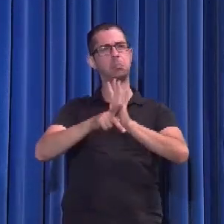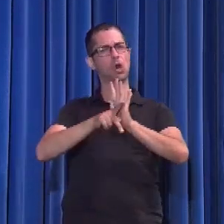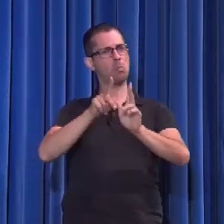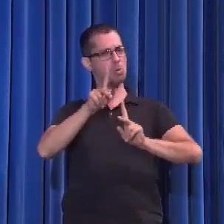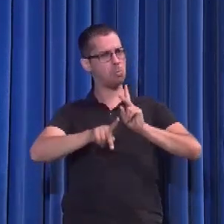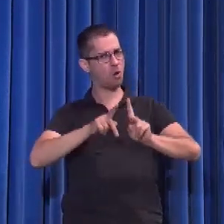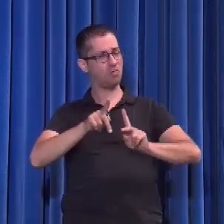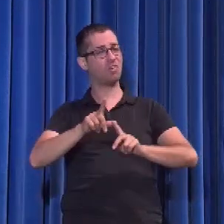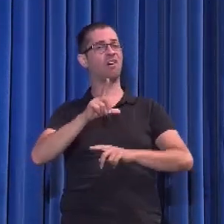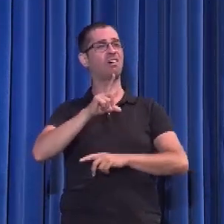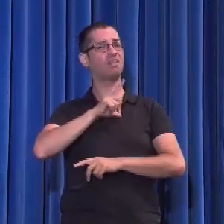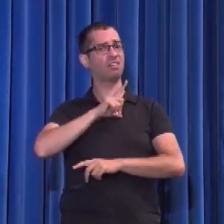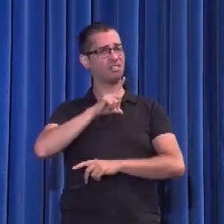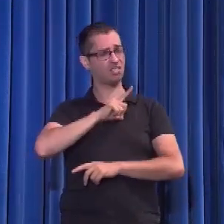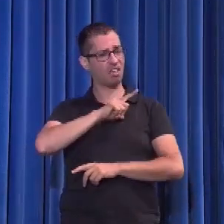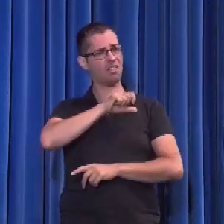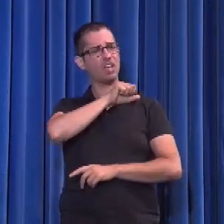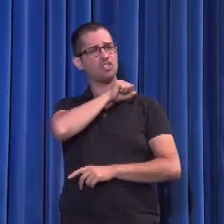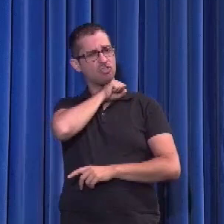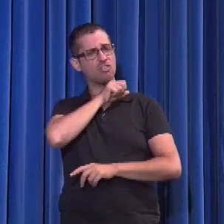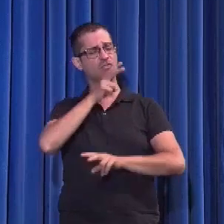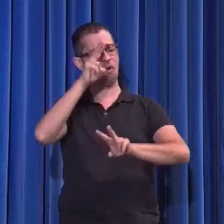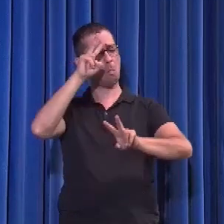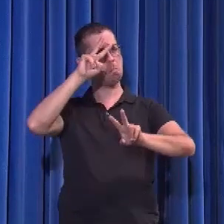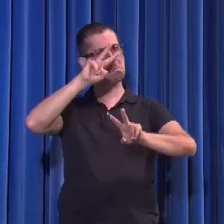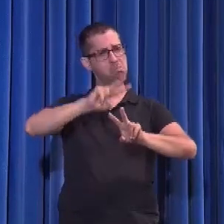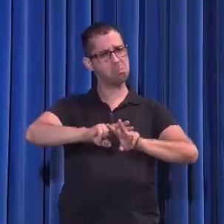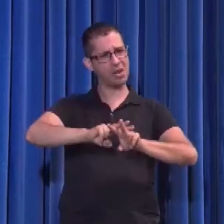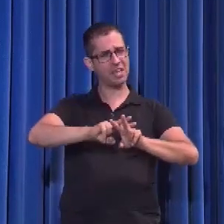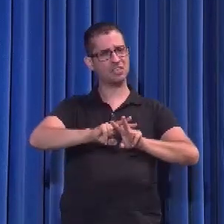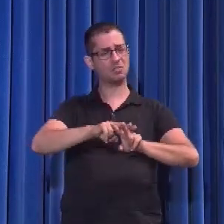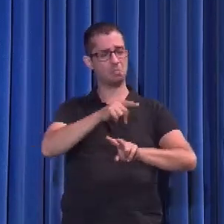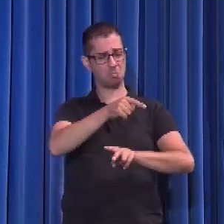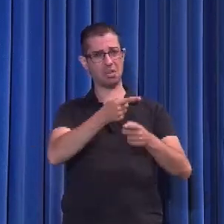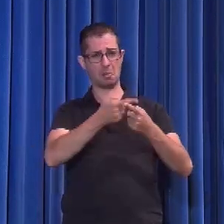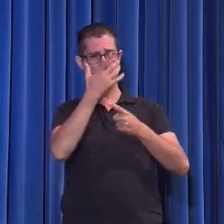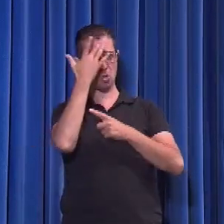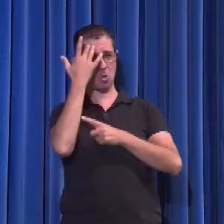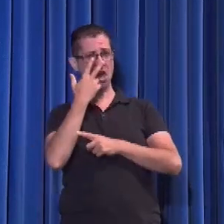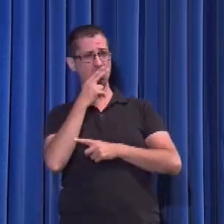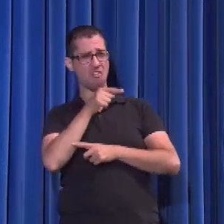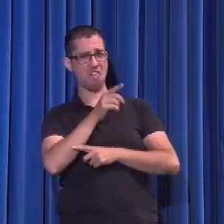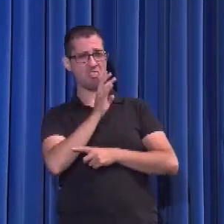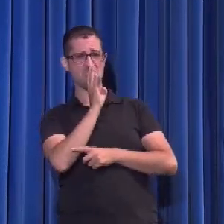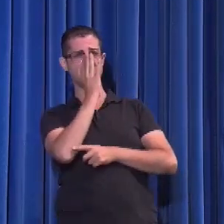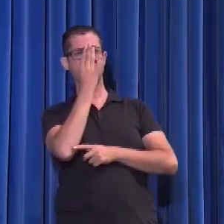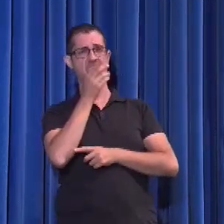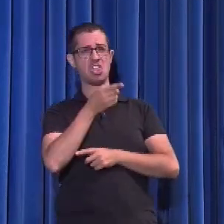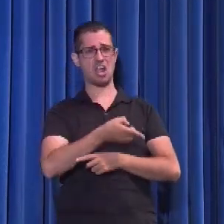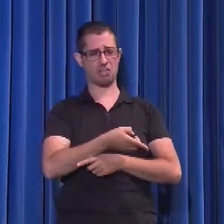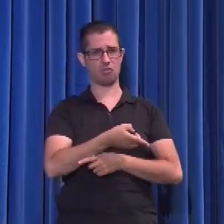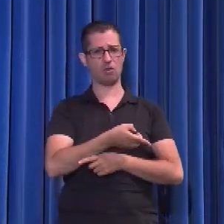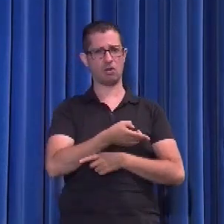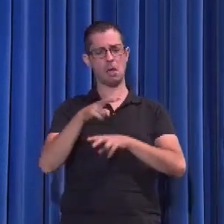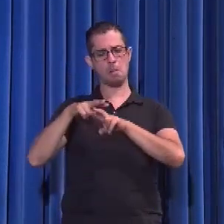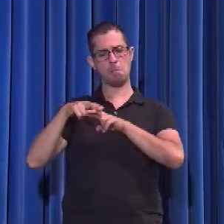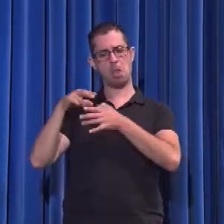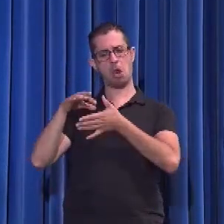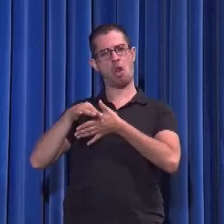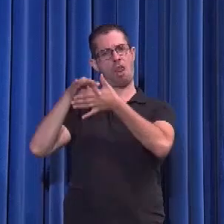enfrentou castigo, ele foi aprisionado como traidor pelos líderes de Judá. Por